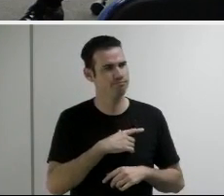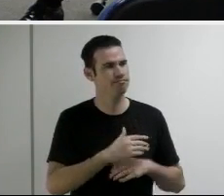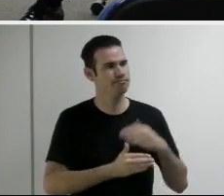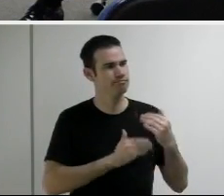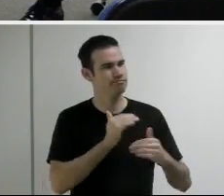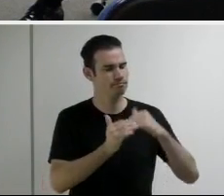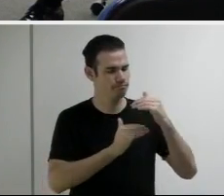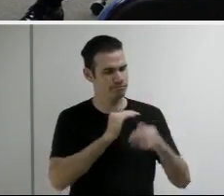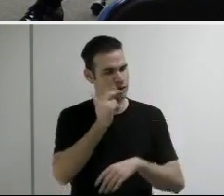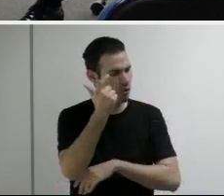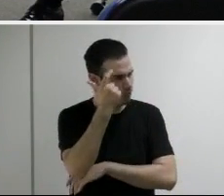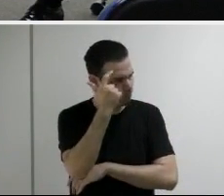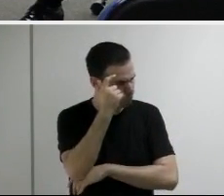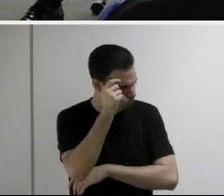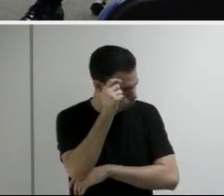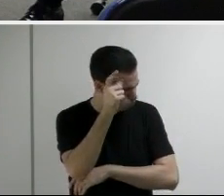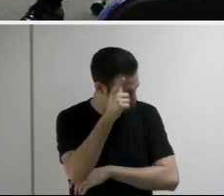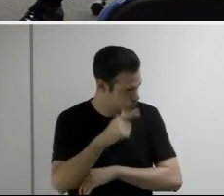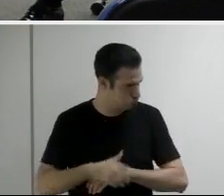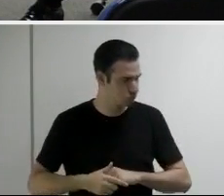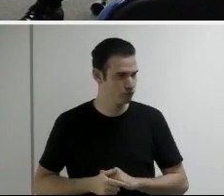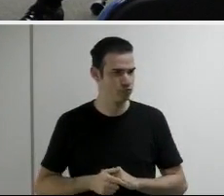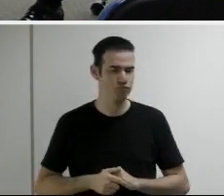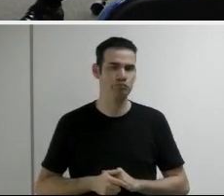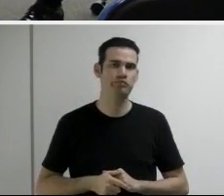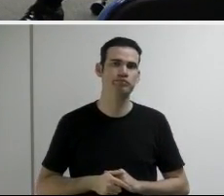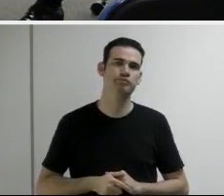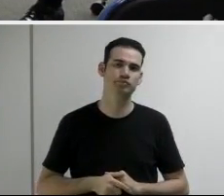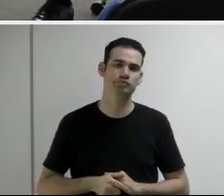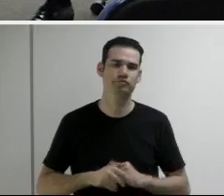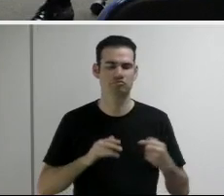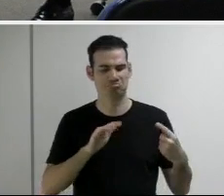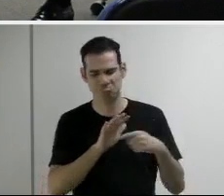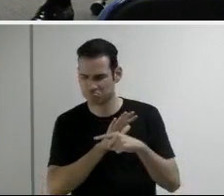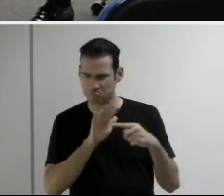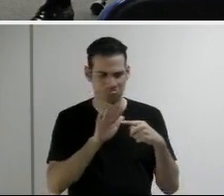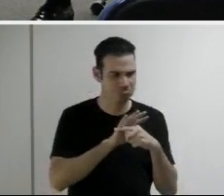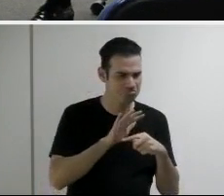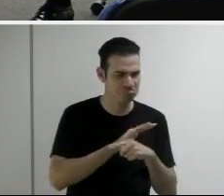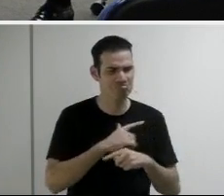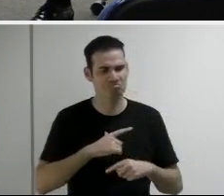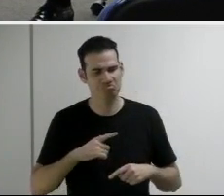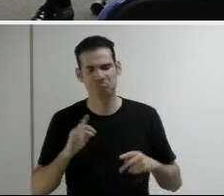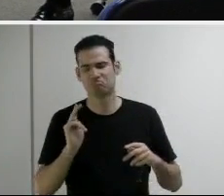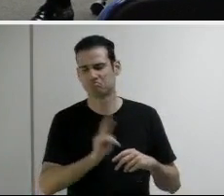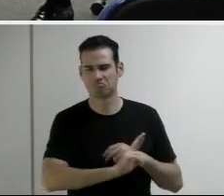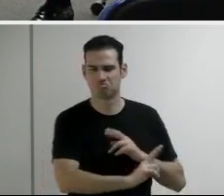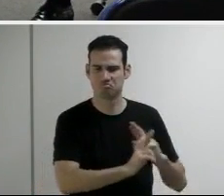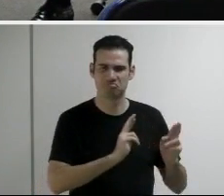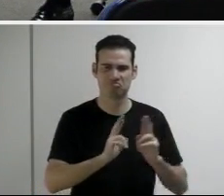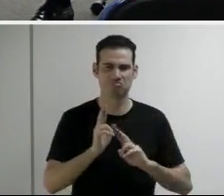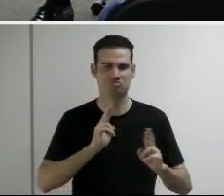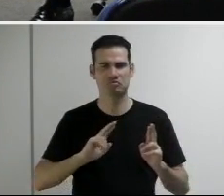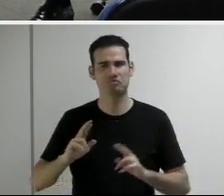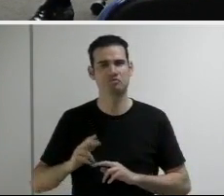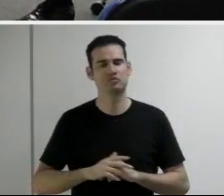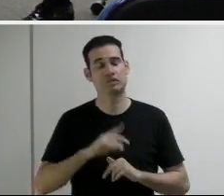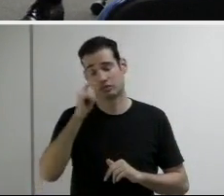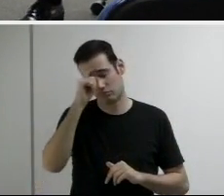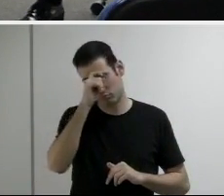o amadurecimento permite a qualidade até das críticas, discussões e perguntas que são formuladas, né? As perguntas são cada vez melhores, cada vez mais